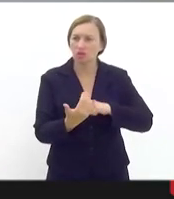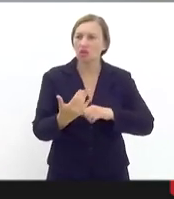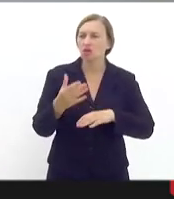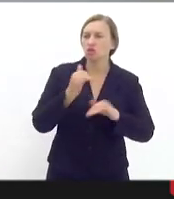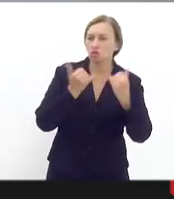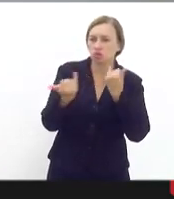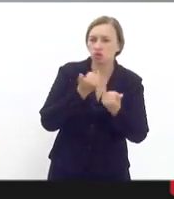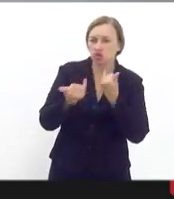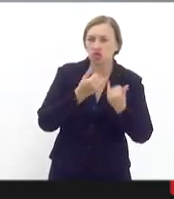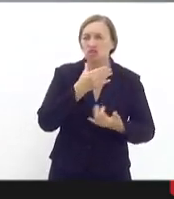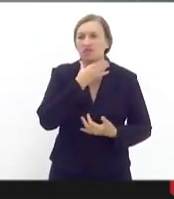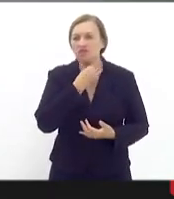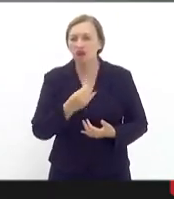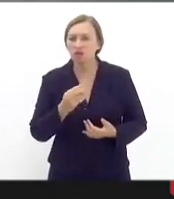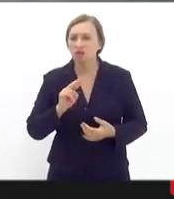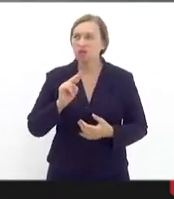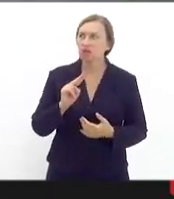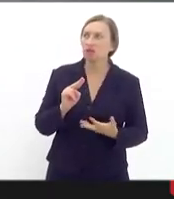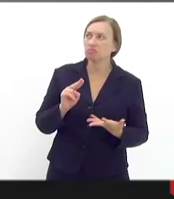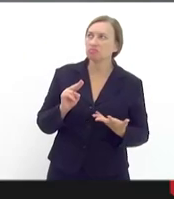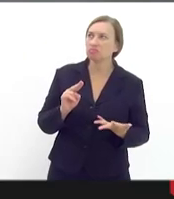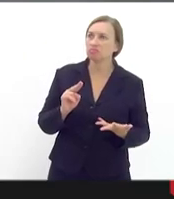falsa e